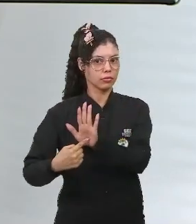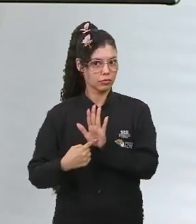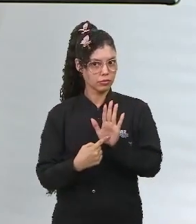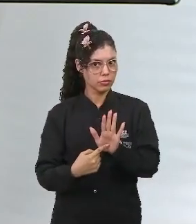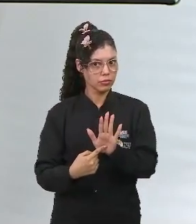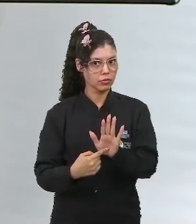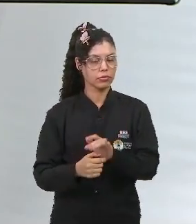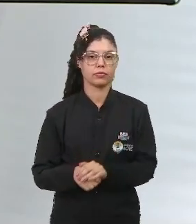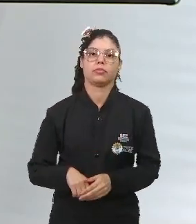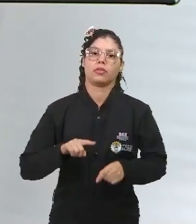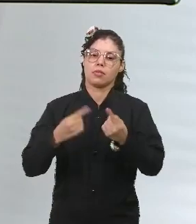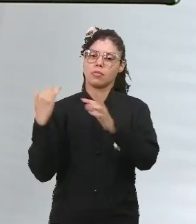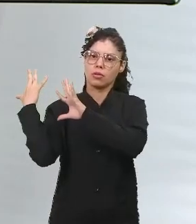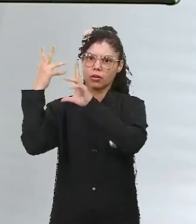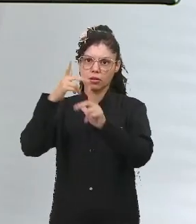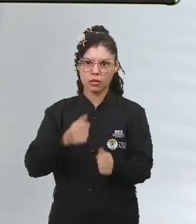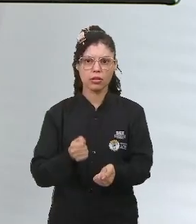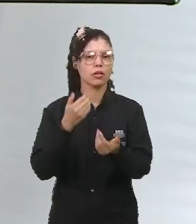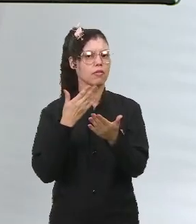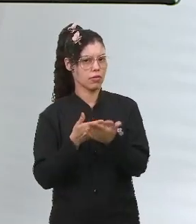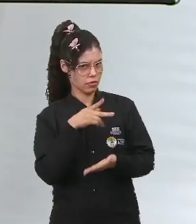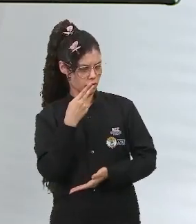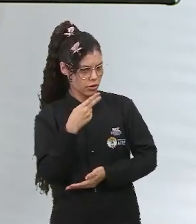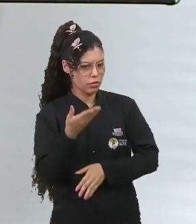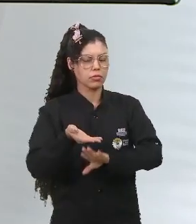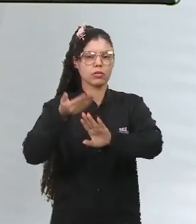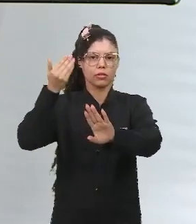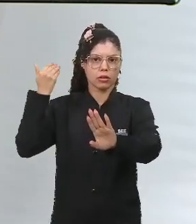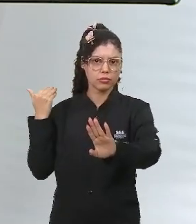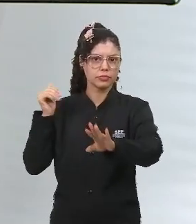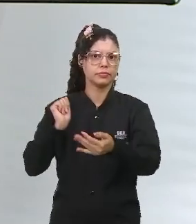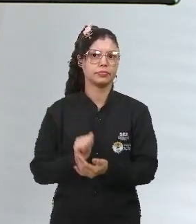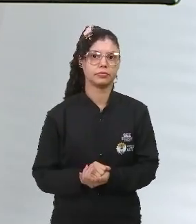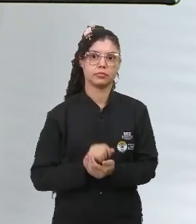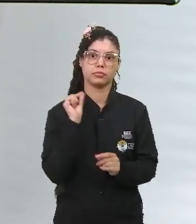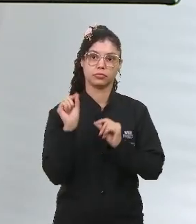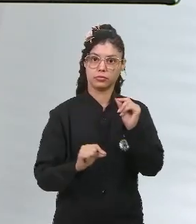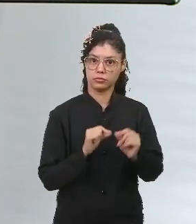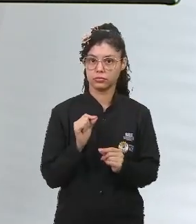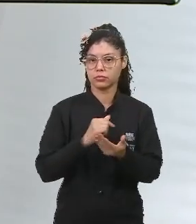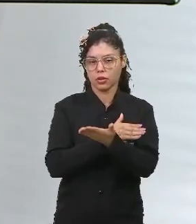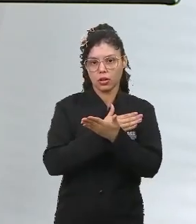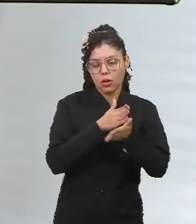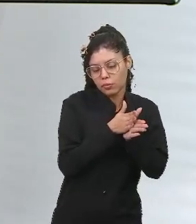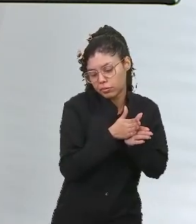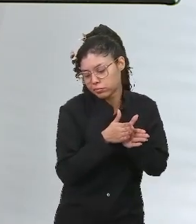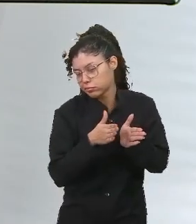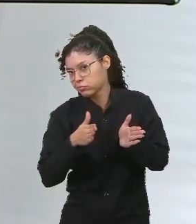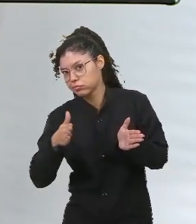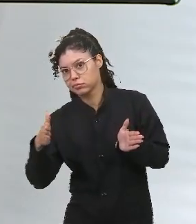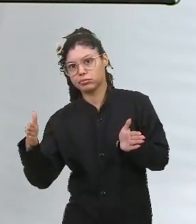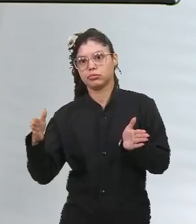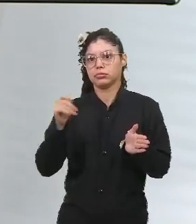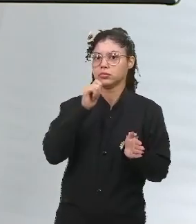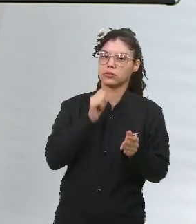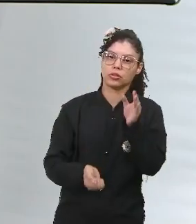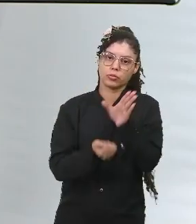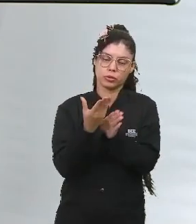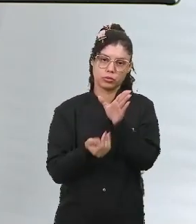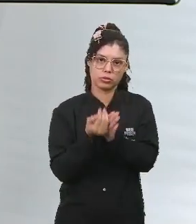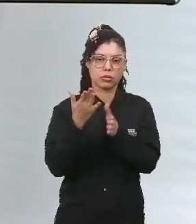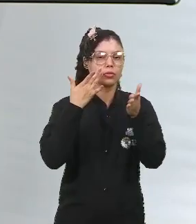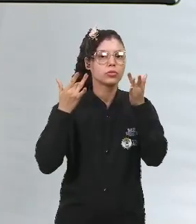apresentação. Mas recapitulando o que nós falamos na aula passada, que foi todo o processo de